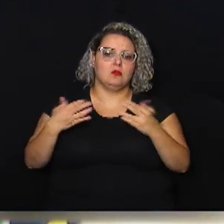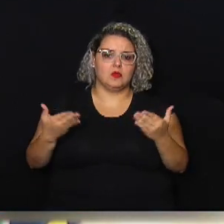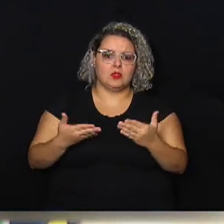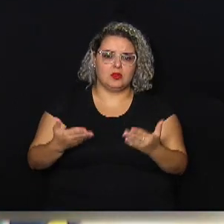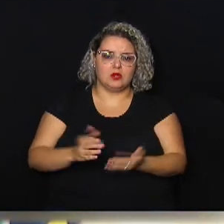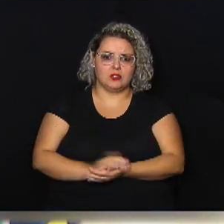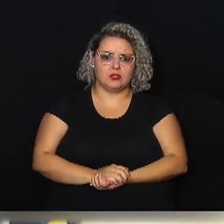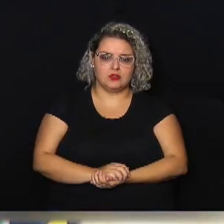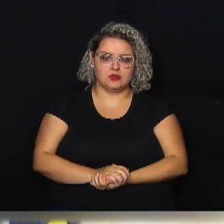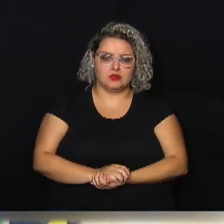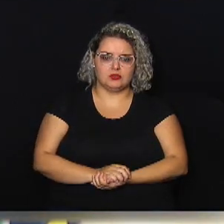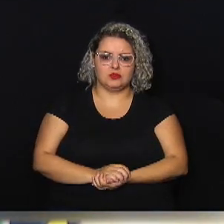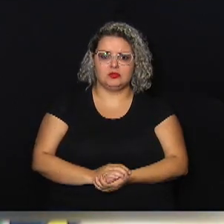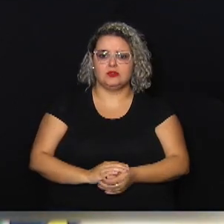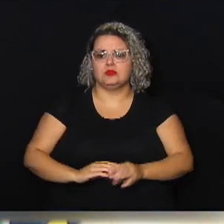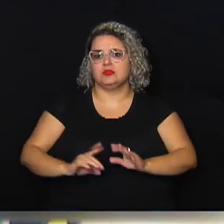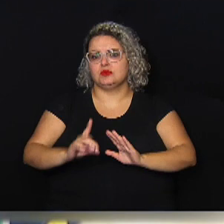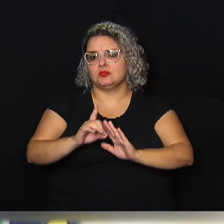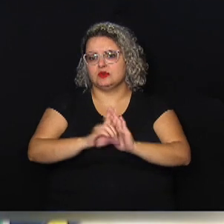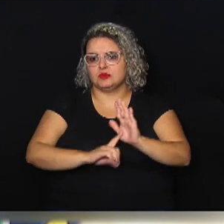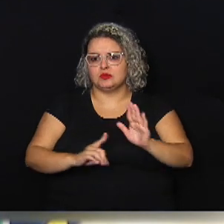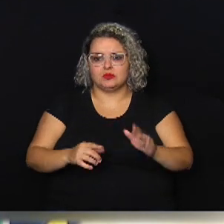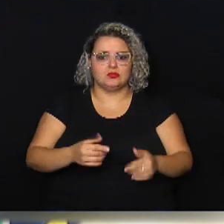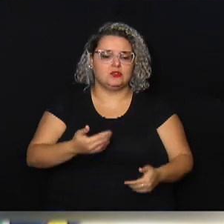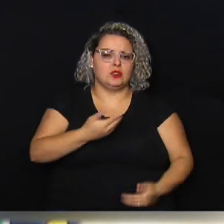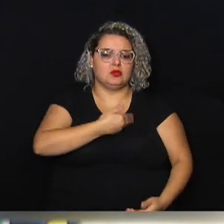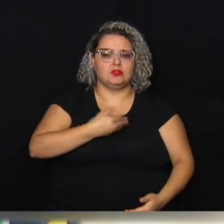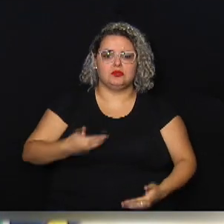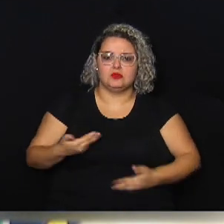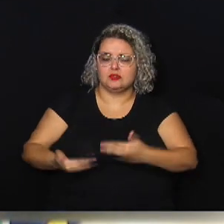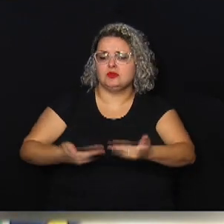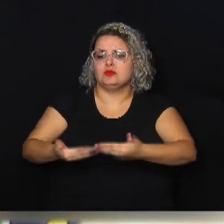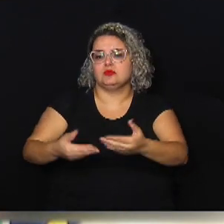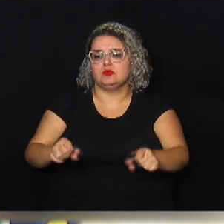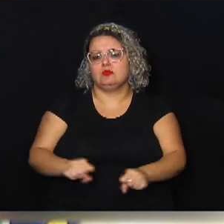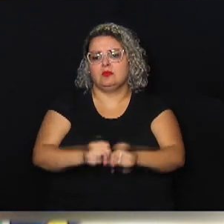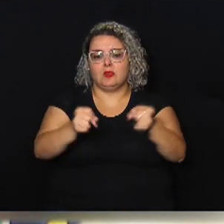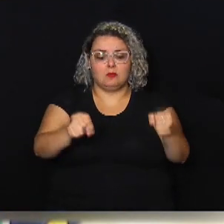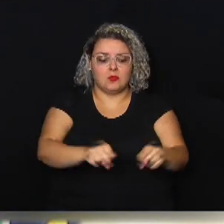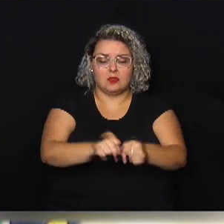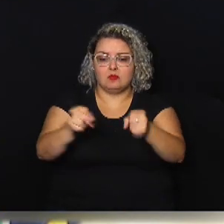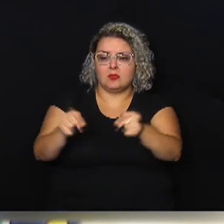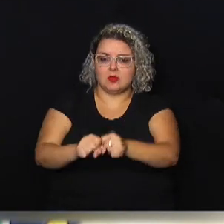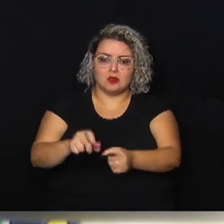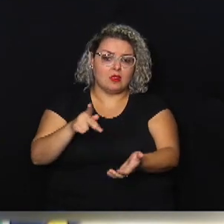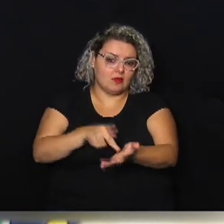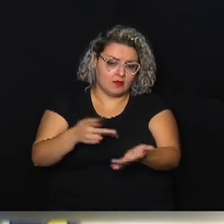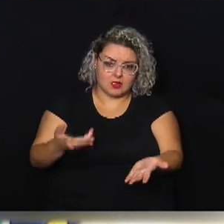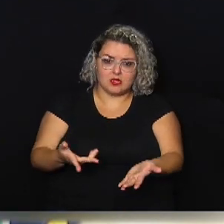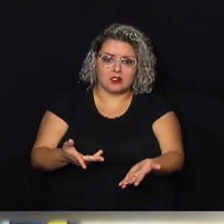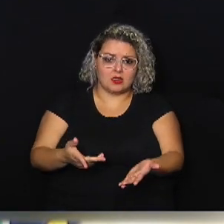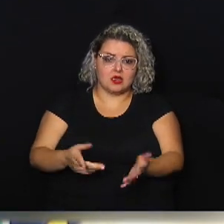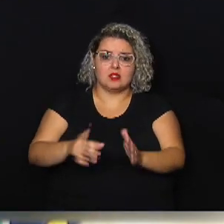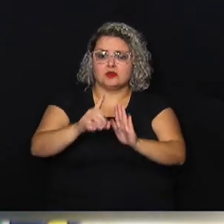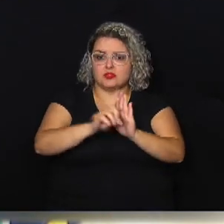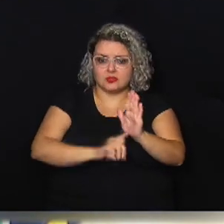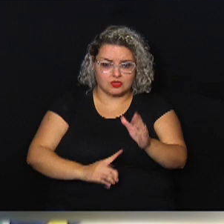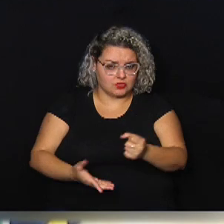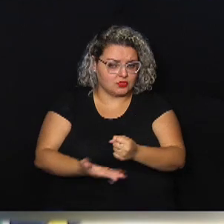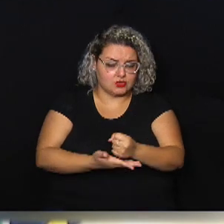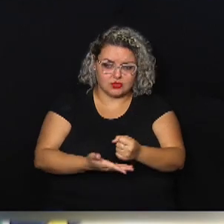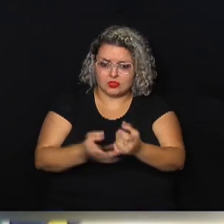de direitos, de processos desmontados, e é verdade, as pessoas têm que ter um direito, a necessidade